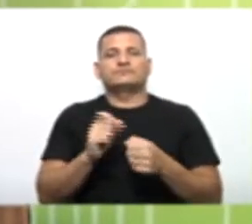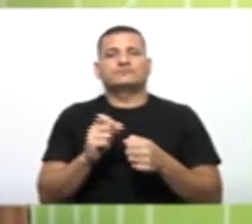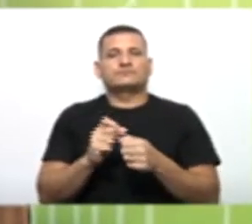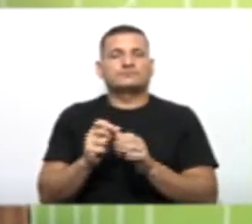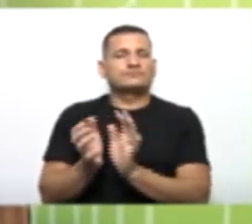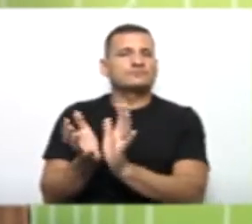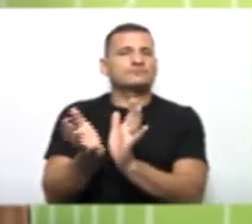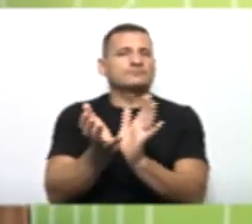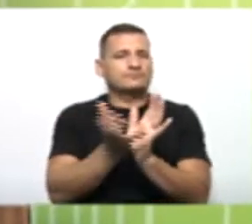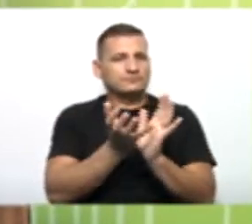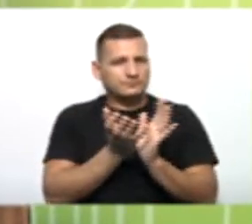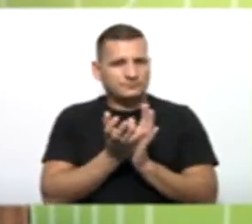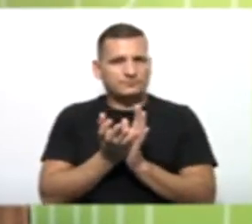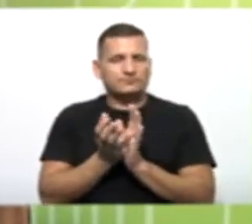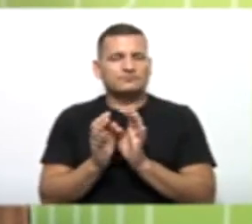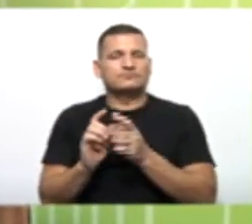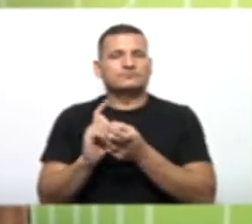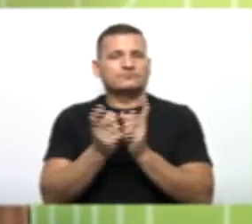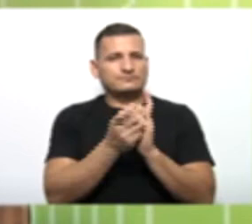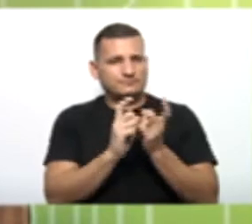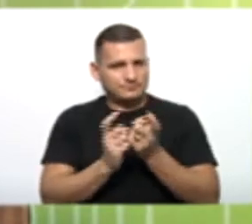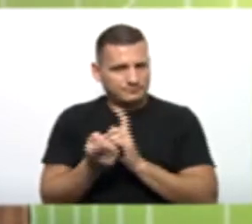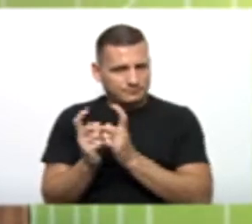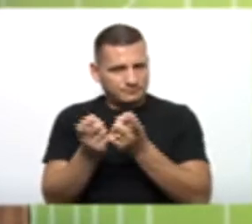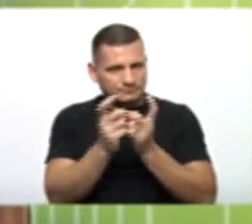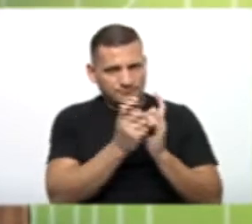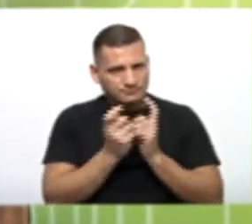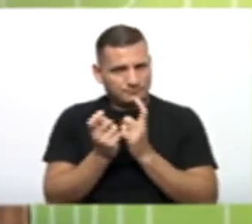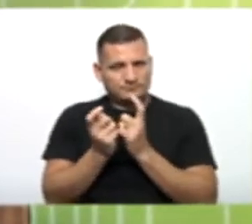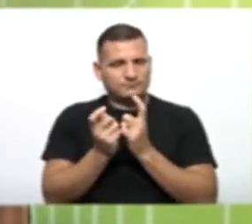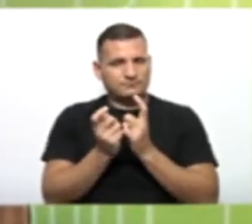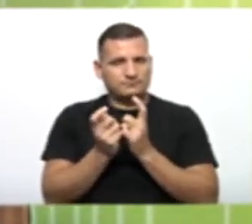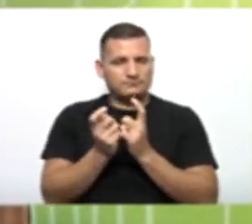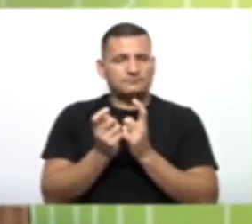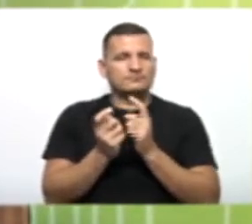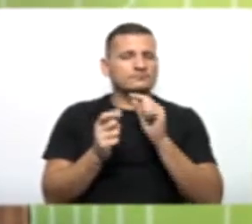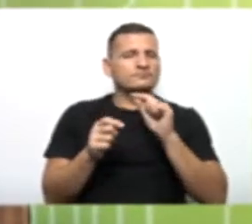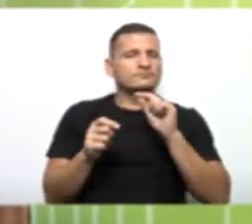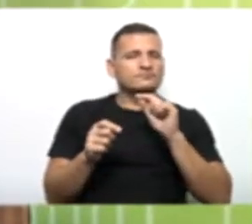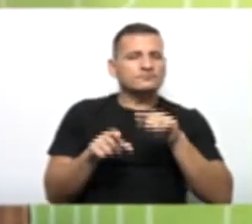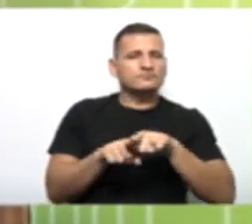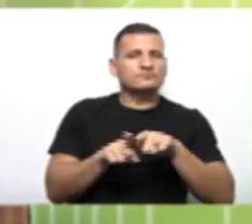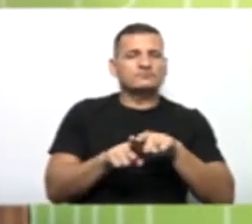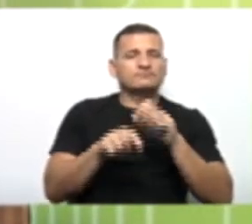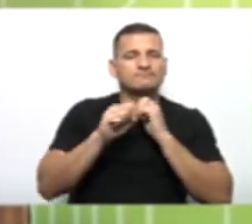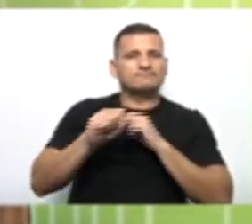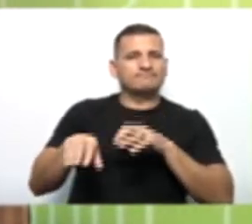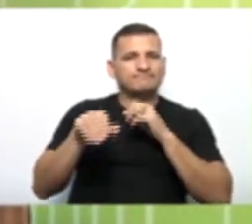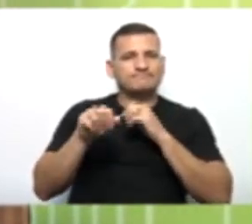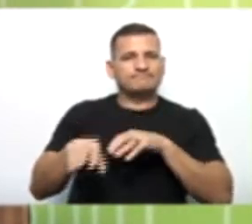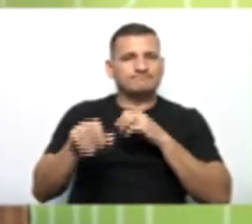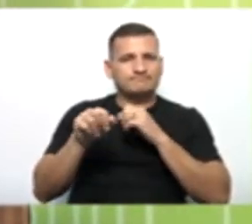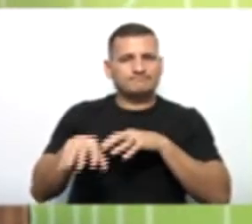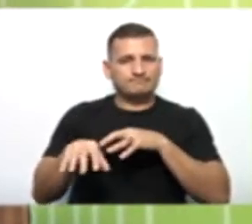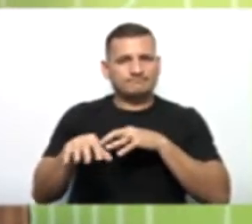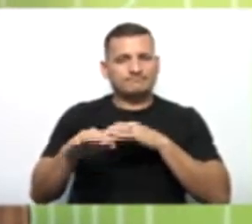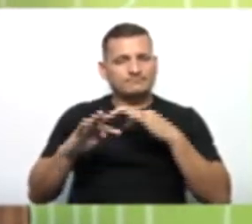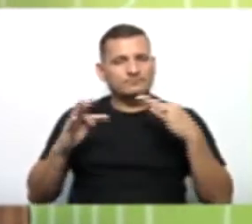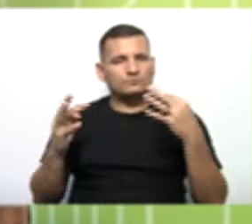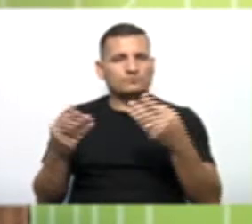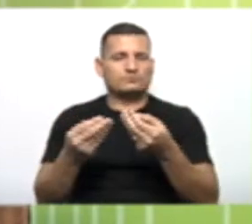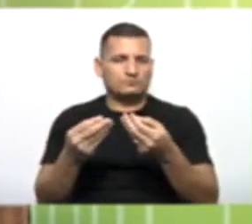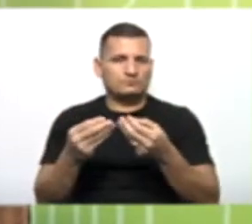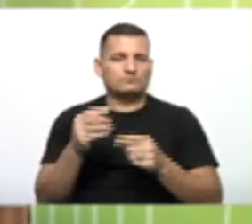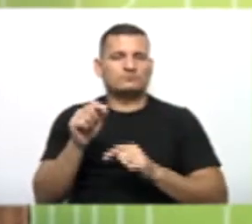discussão de debate entre vocês e busca em ensinar tudo aquilo que nós estamos é ensinando